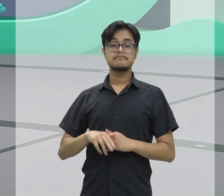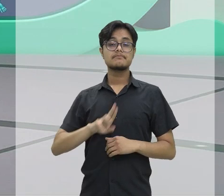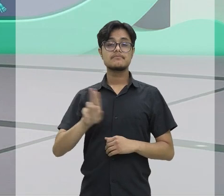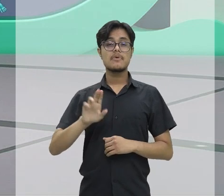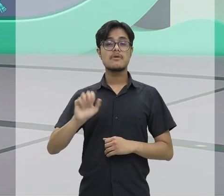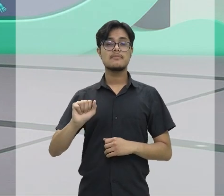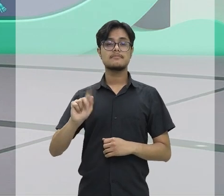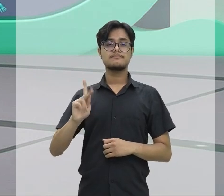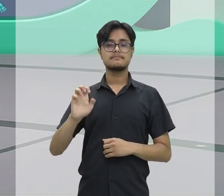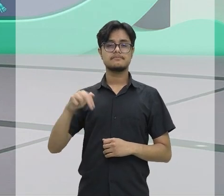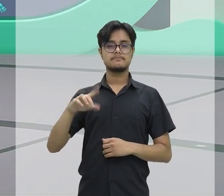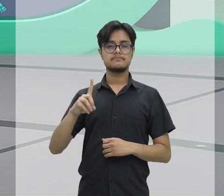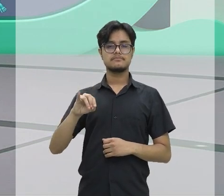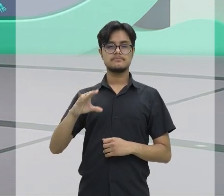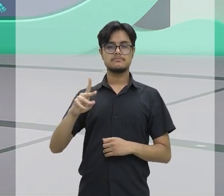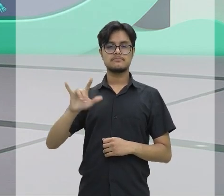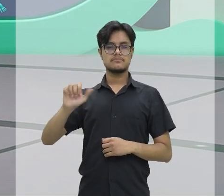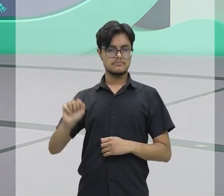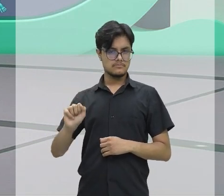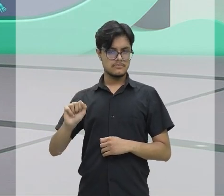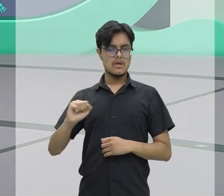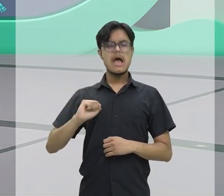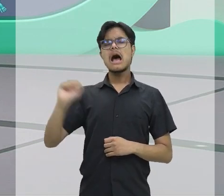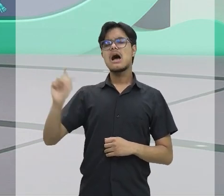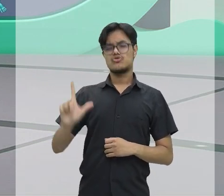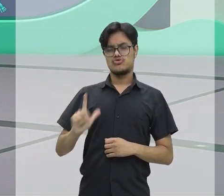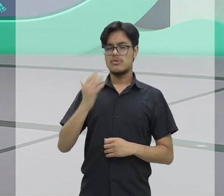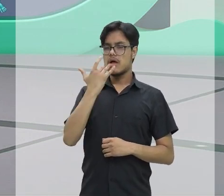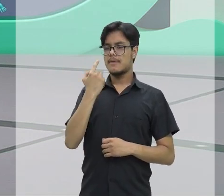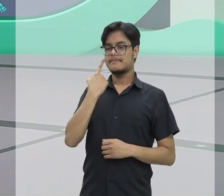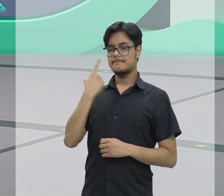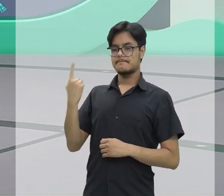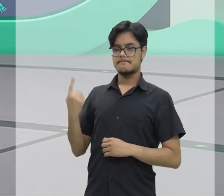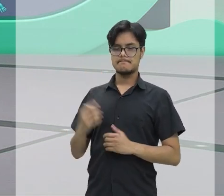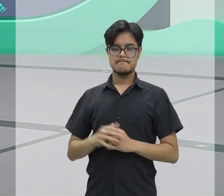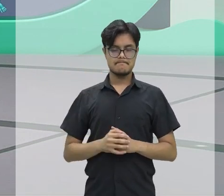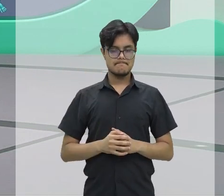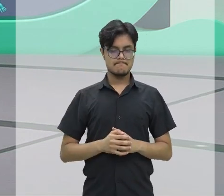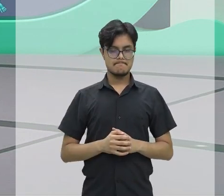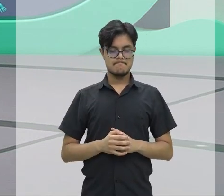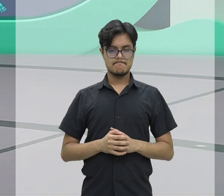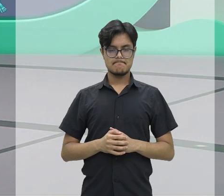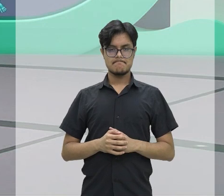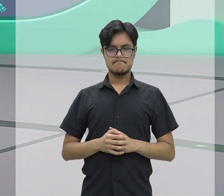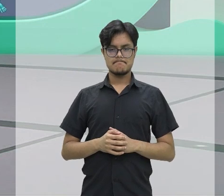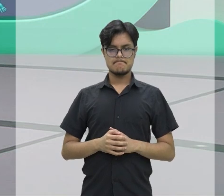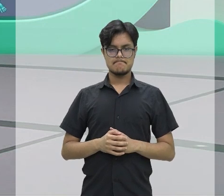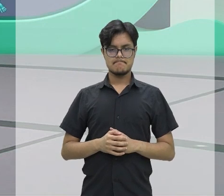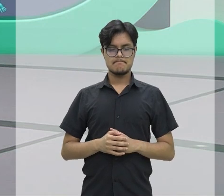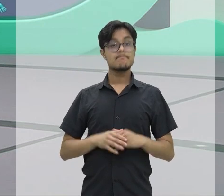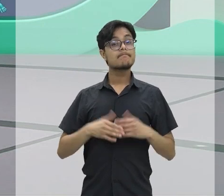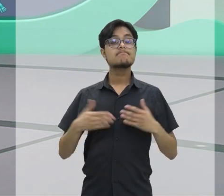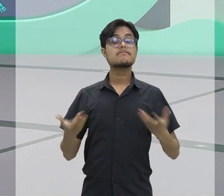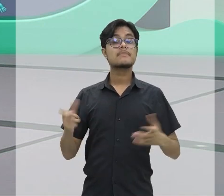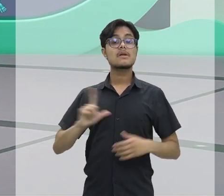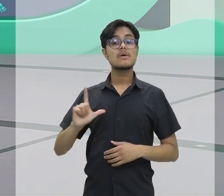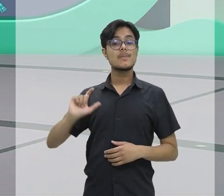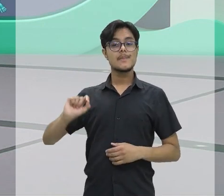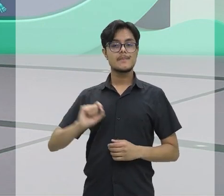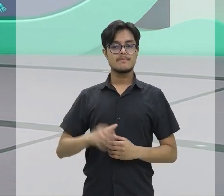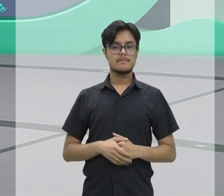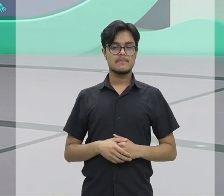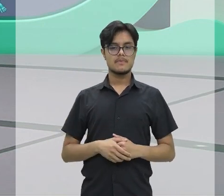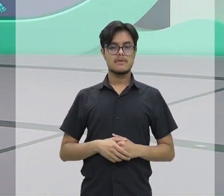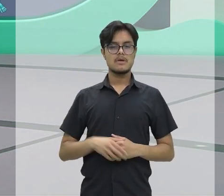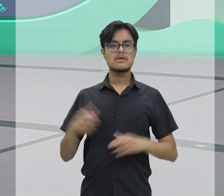são as outras regiões ali que estão marcadas de azul aí na nossa outra imagem, e vamos identificá-las. Olha só, nós vamos ter ali a